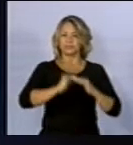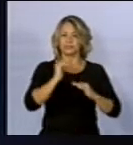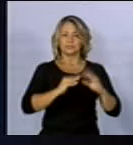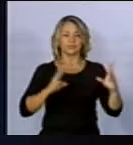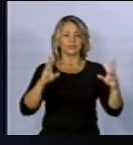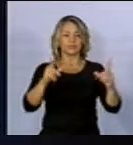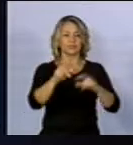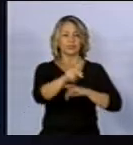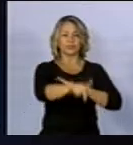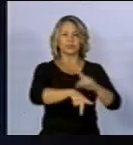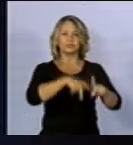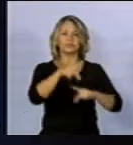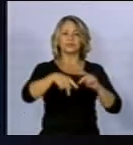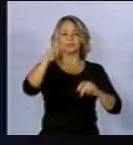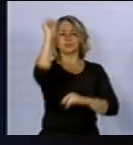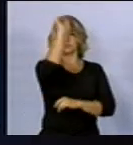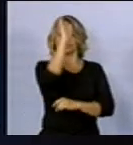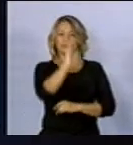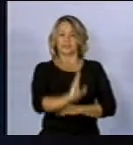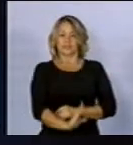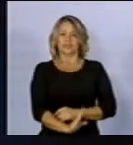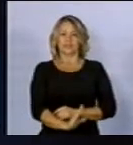população do